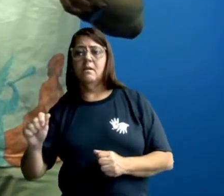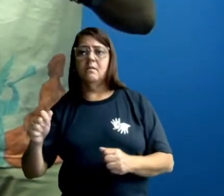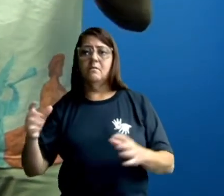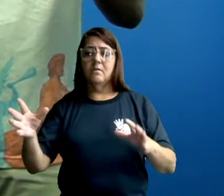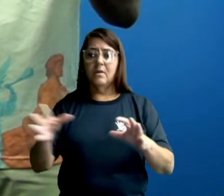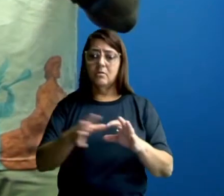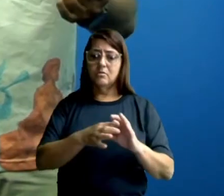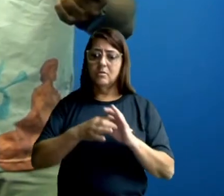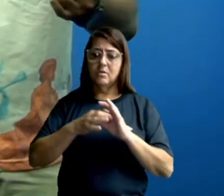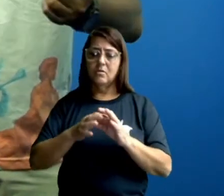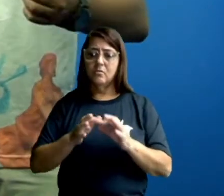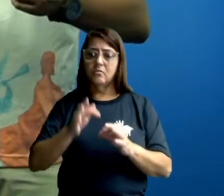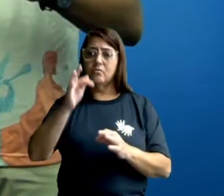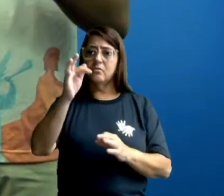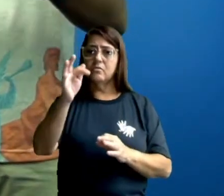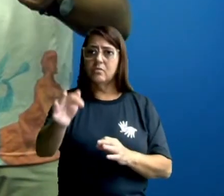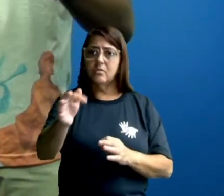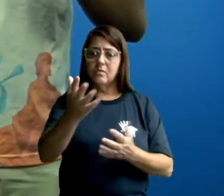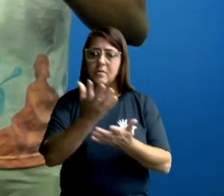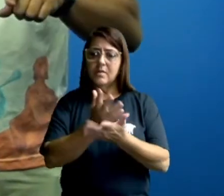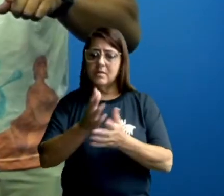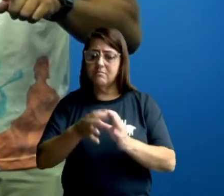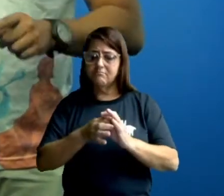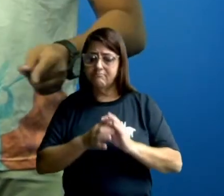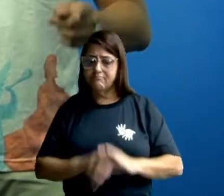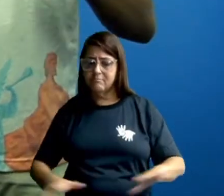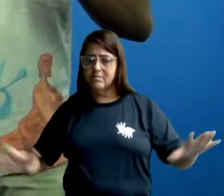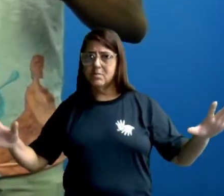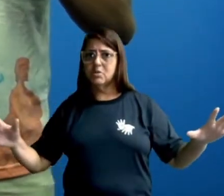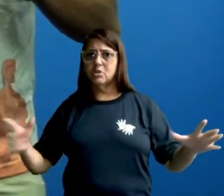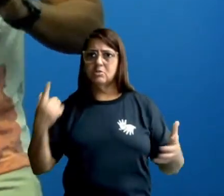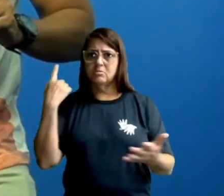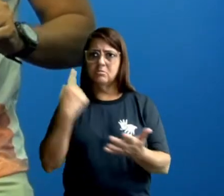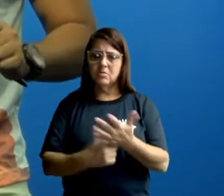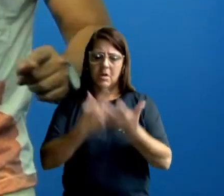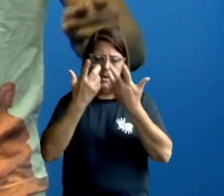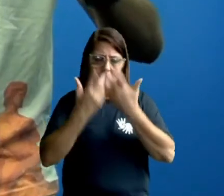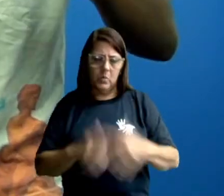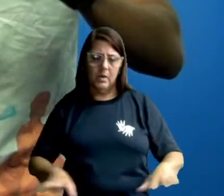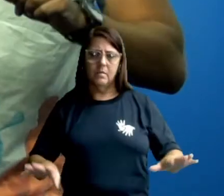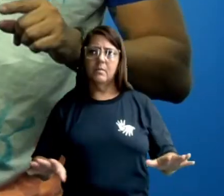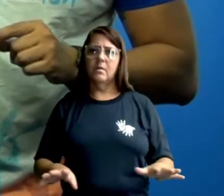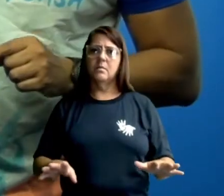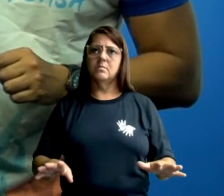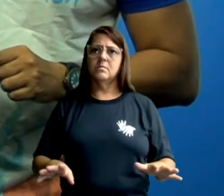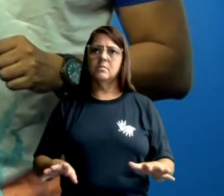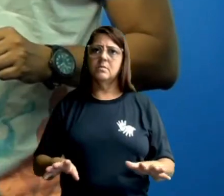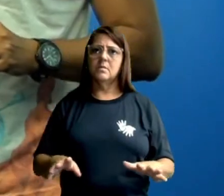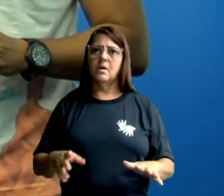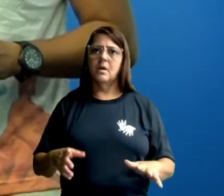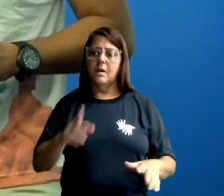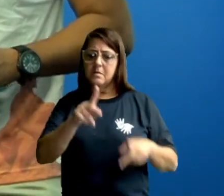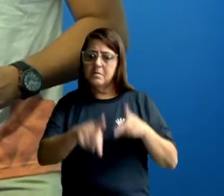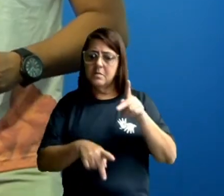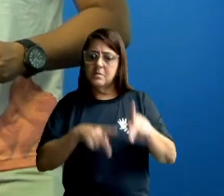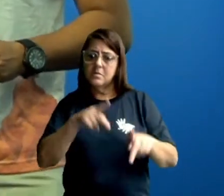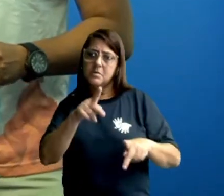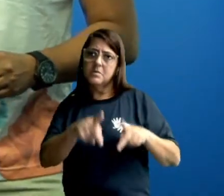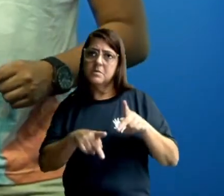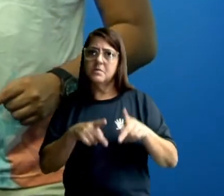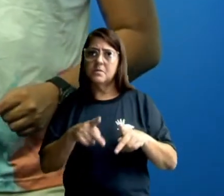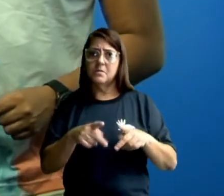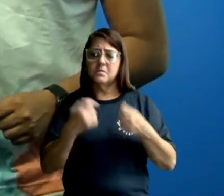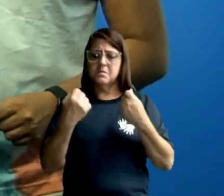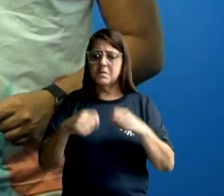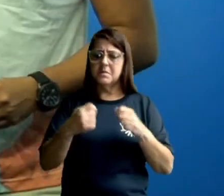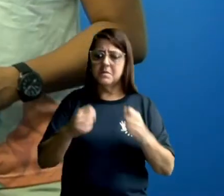ser, posteriormente, rompido por Hitler, quando ele decide que os povos eslavos